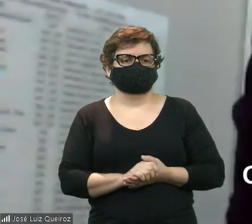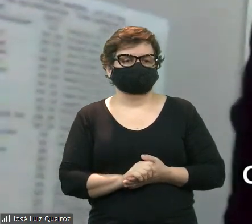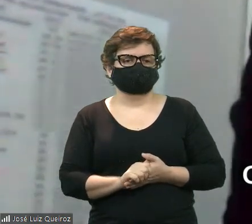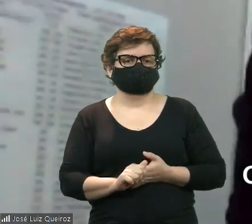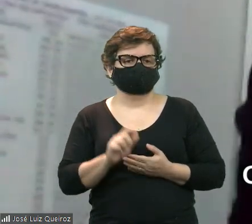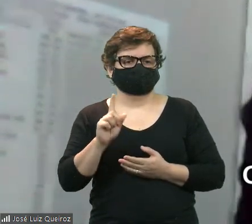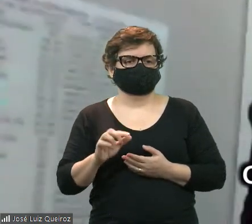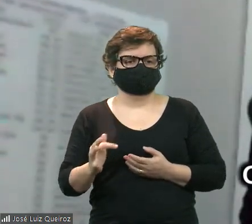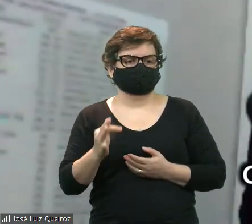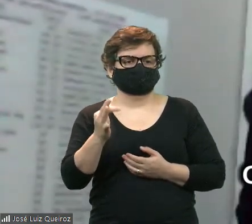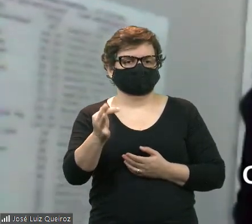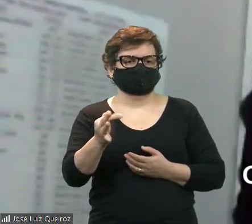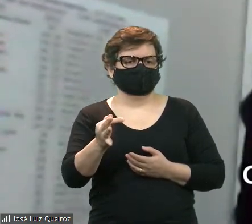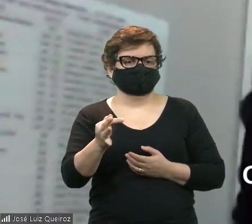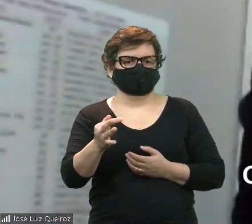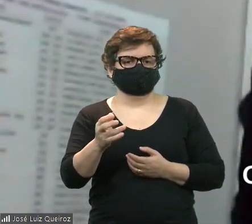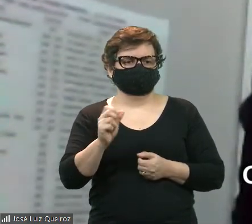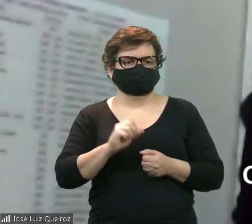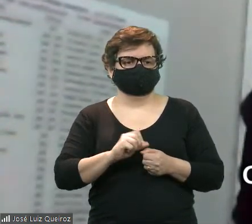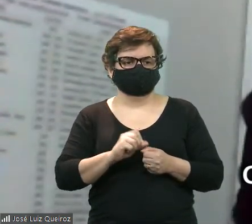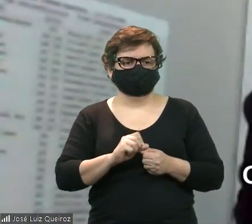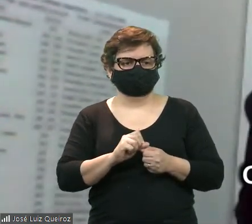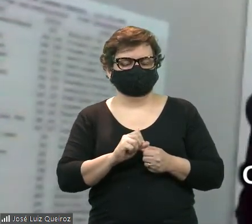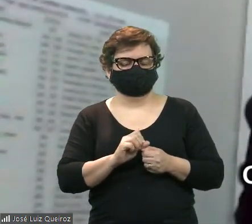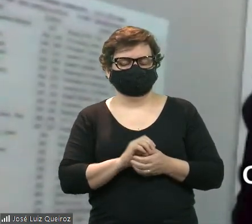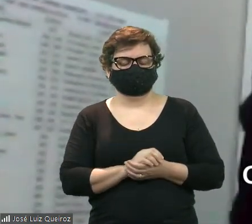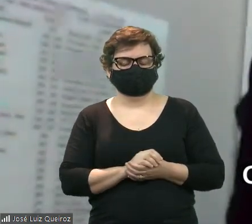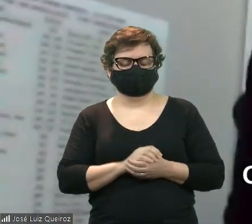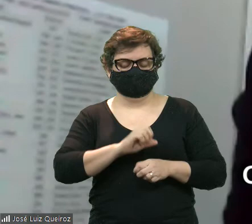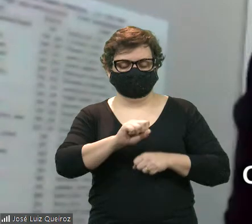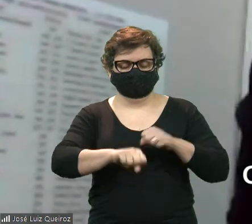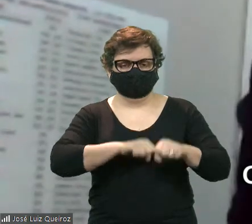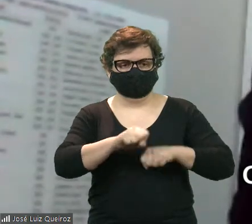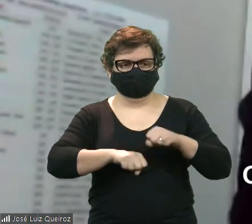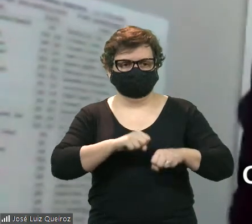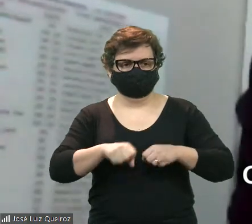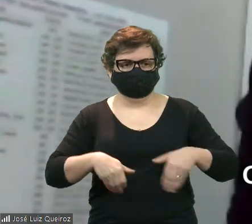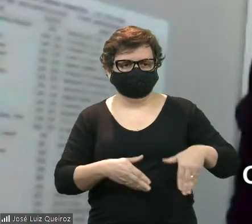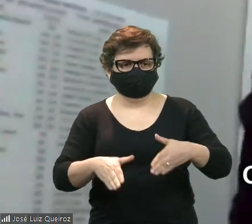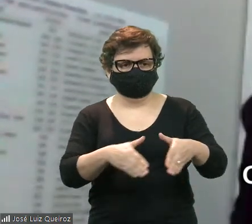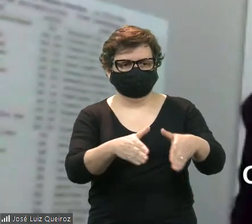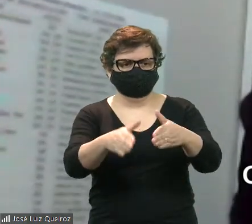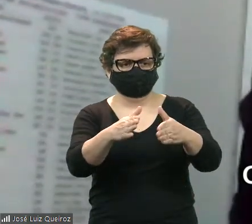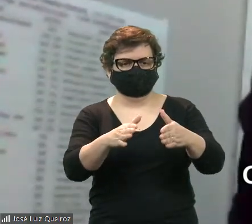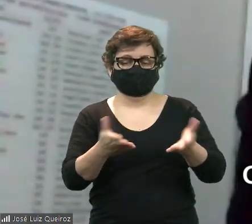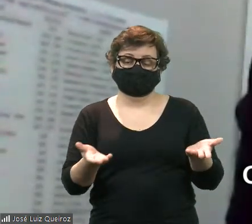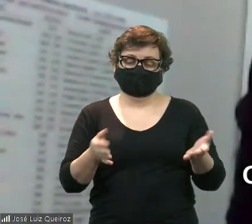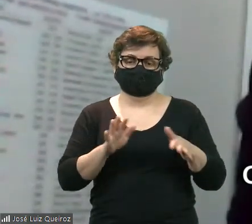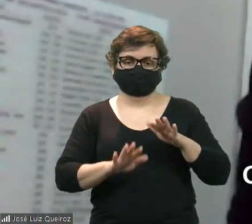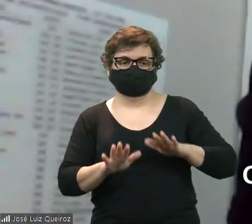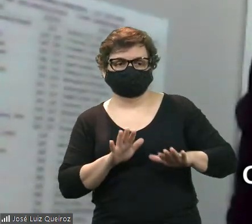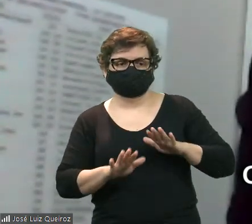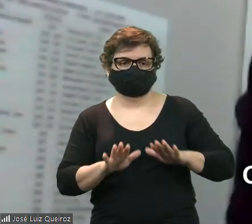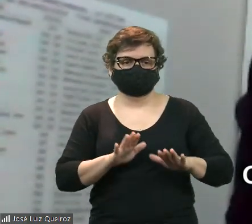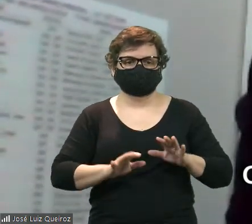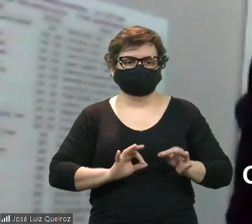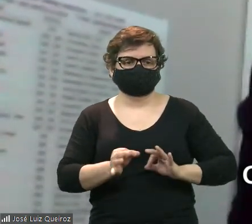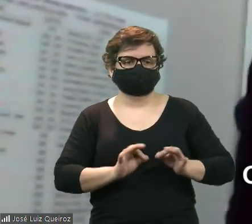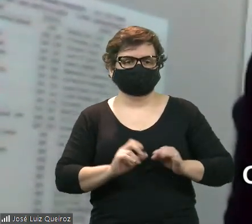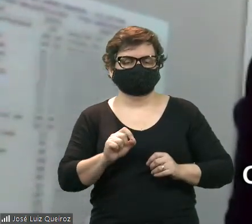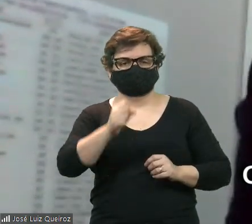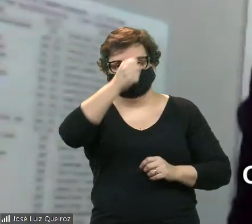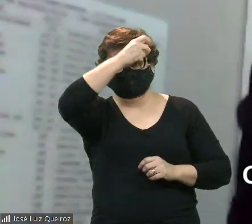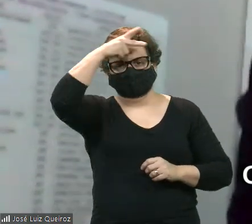serão contemplados com o parque linear ou com uma ciclovia. Aí vai depender, óbvio, dos projetos que a